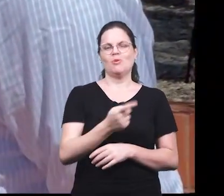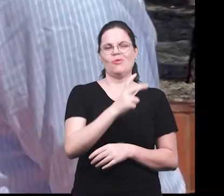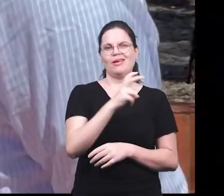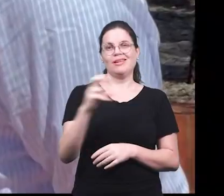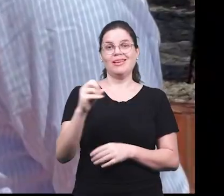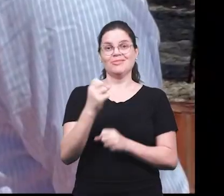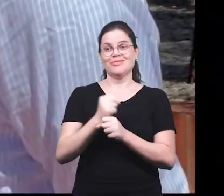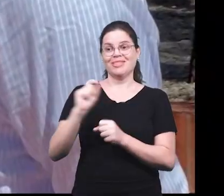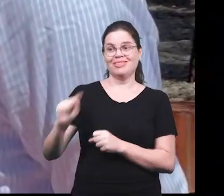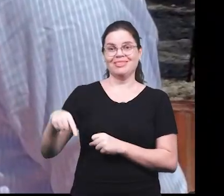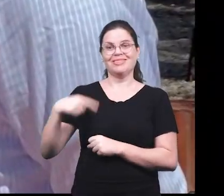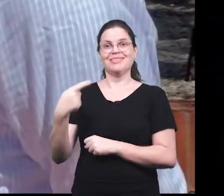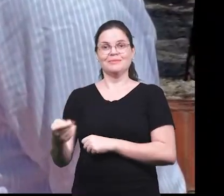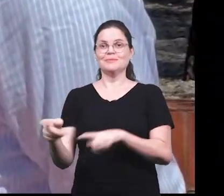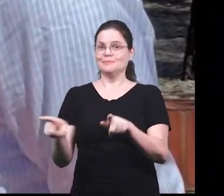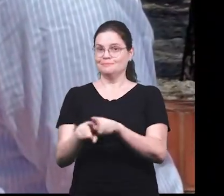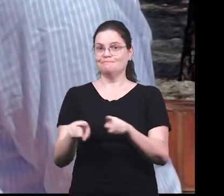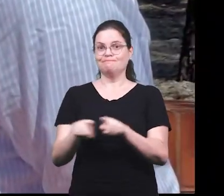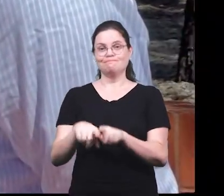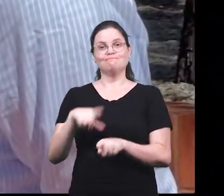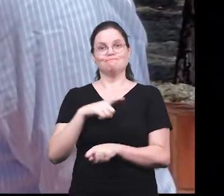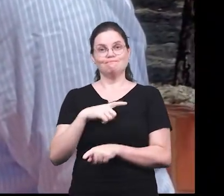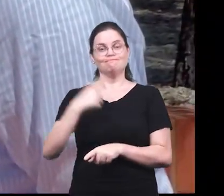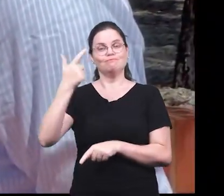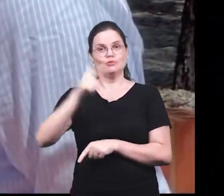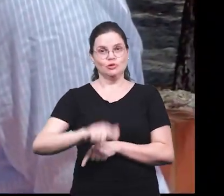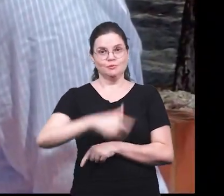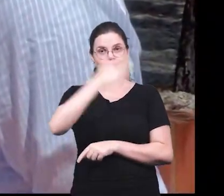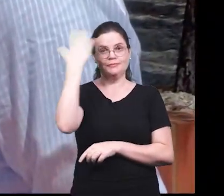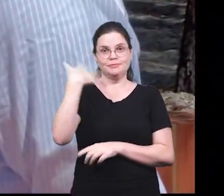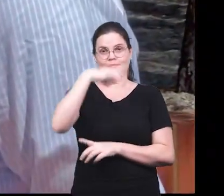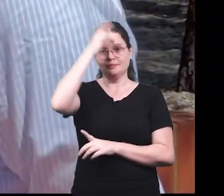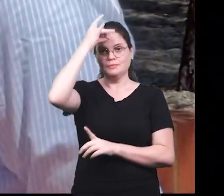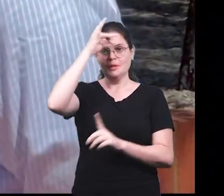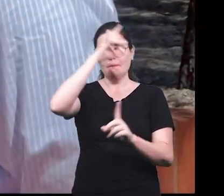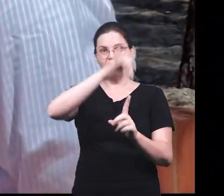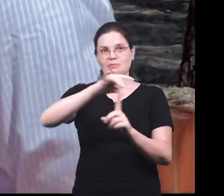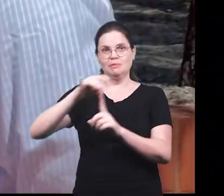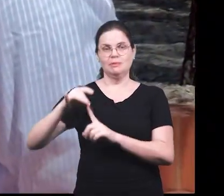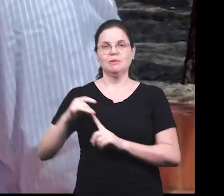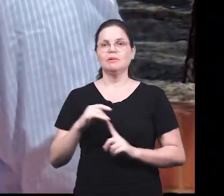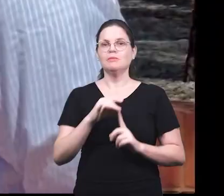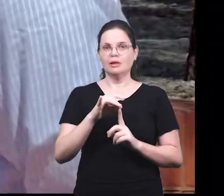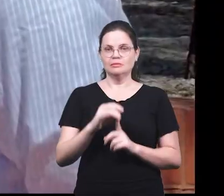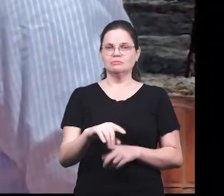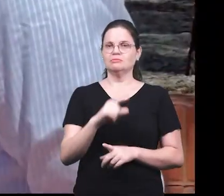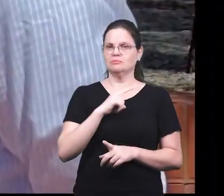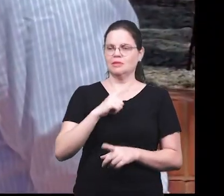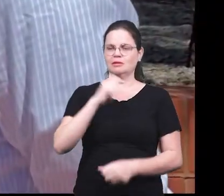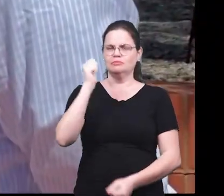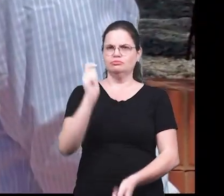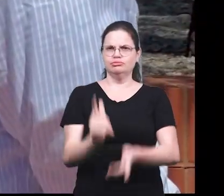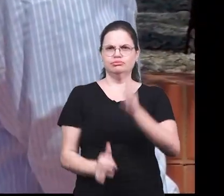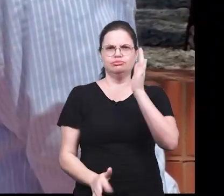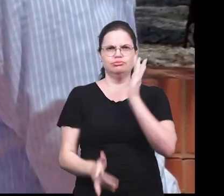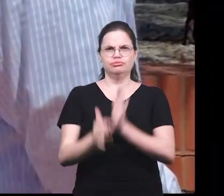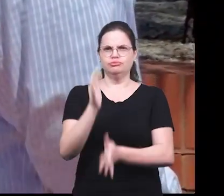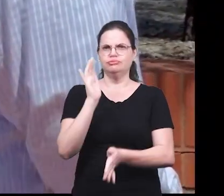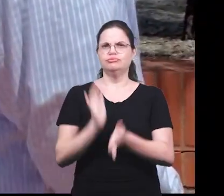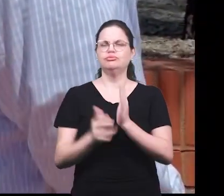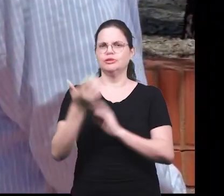ela começa a usar, né, a parte do Senhor, em o derramamento do Espírito Santo,